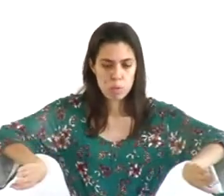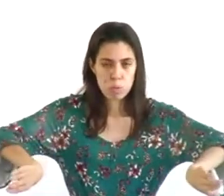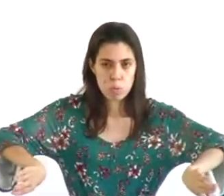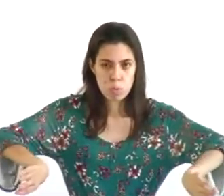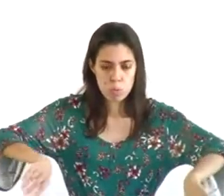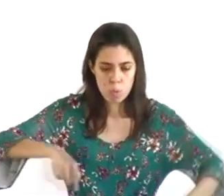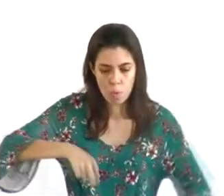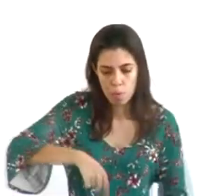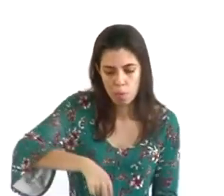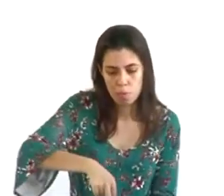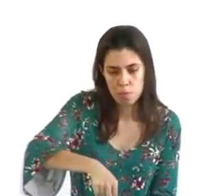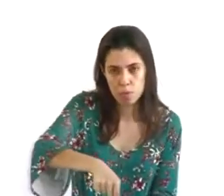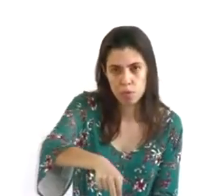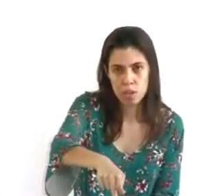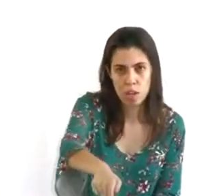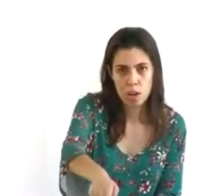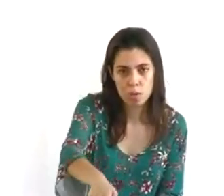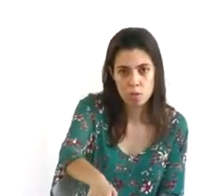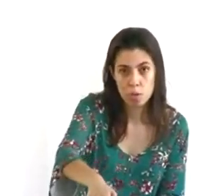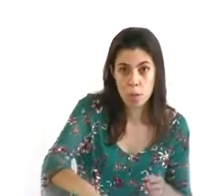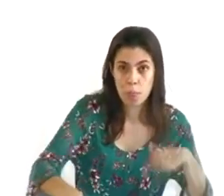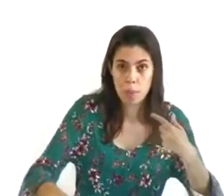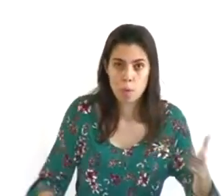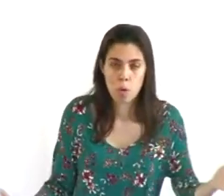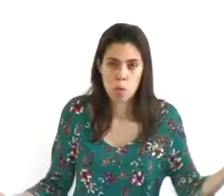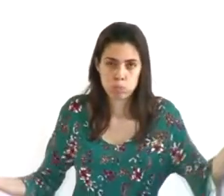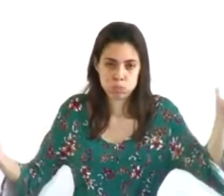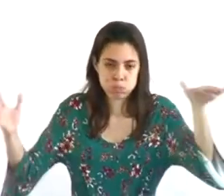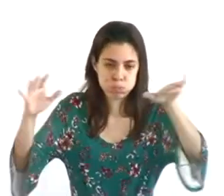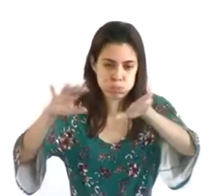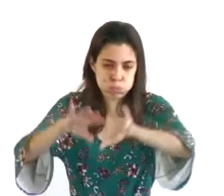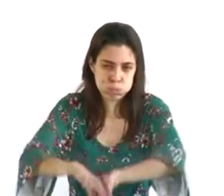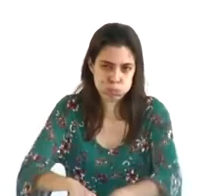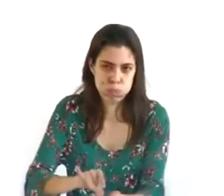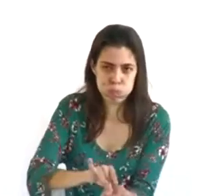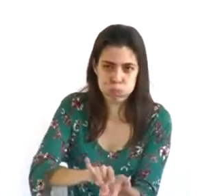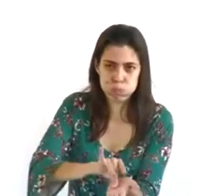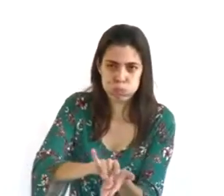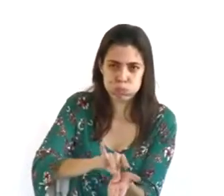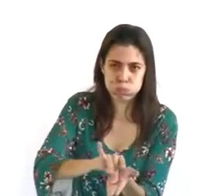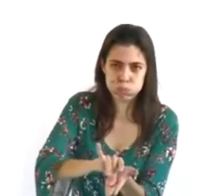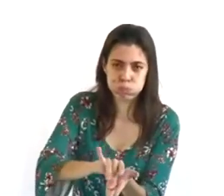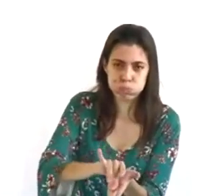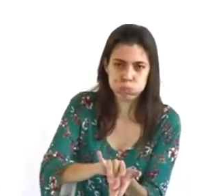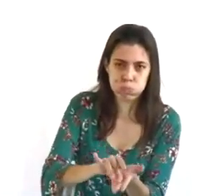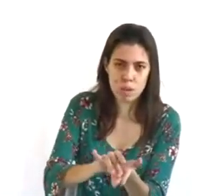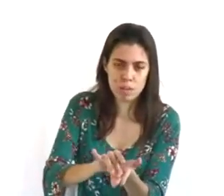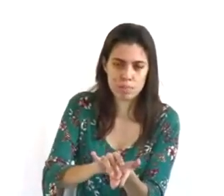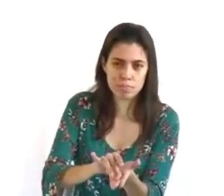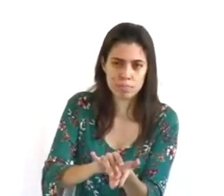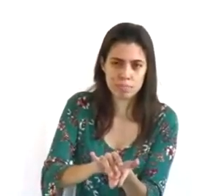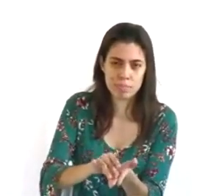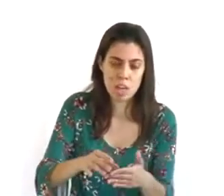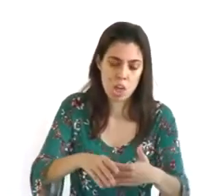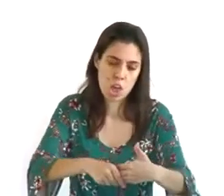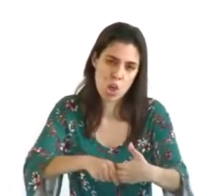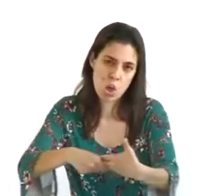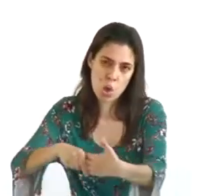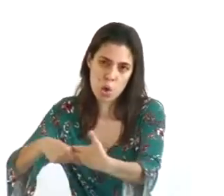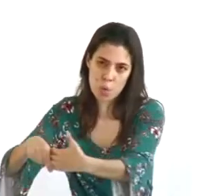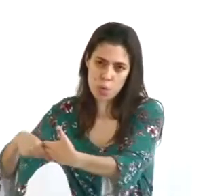mas precipitou no mar vermelho a Faraó e a seu exército, aquele que conduziu o seu povo pelo